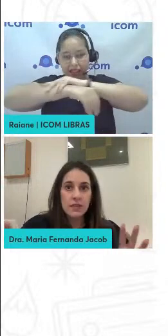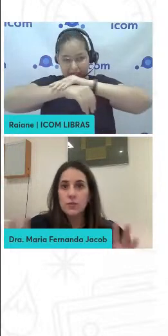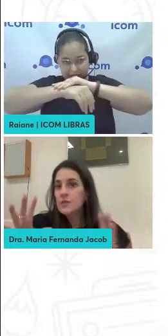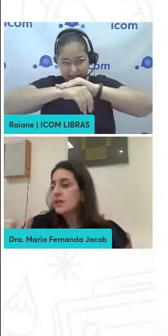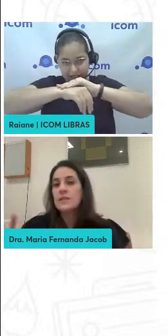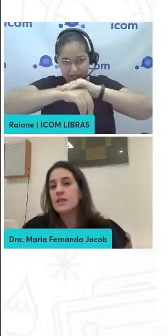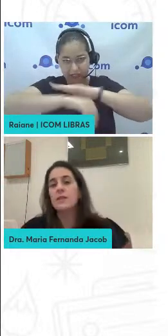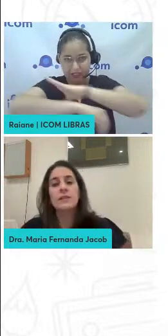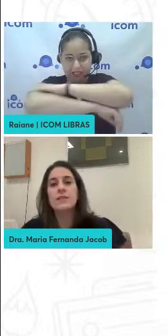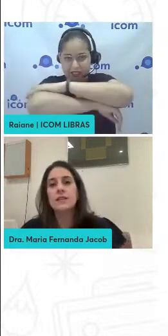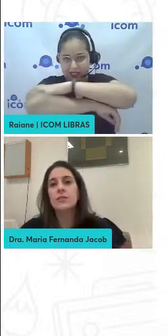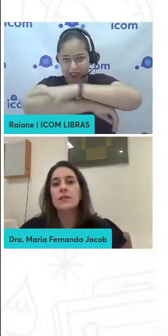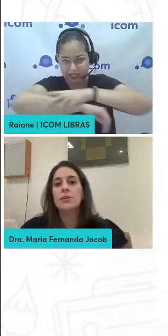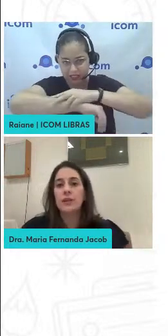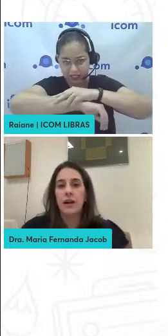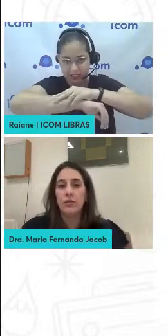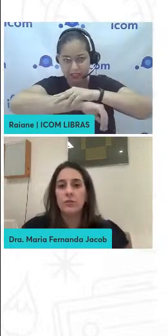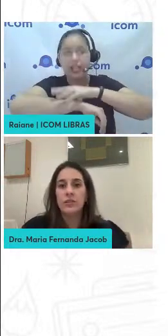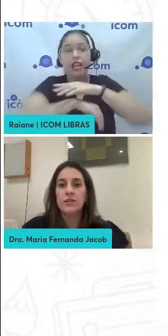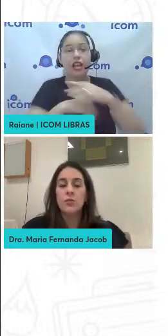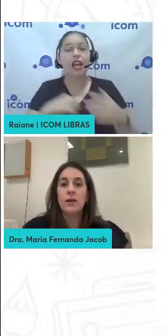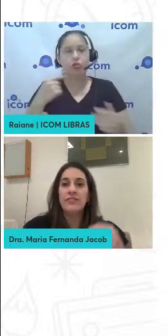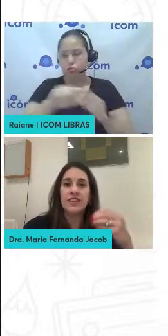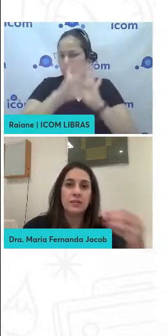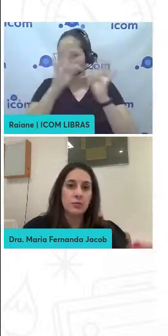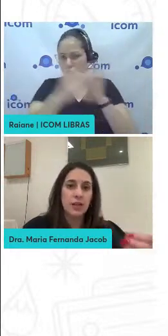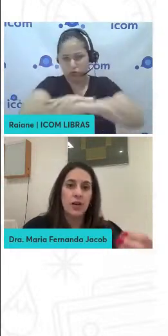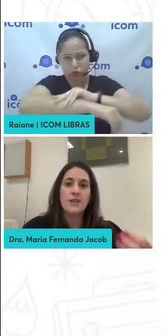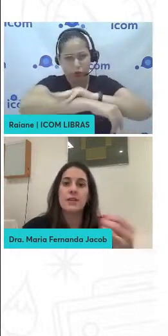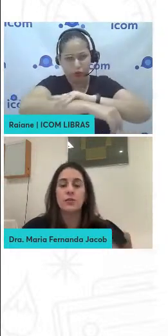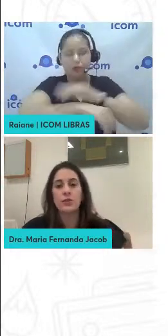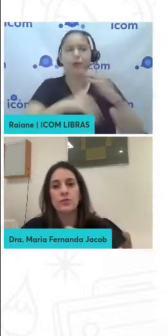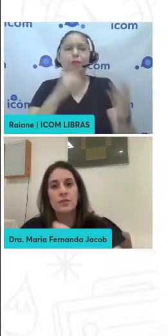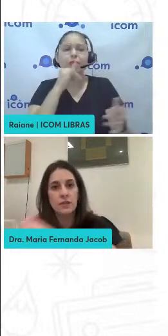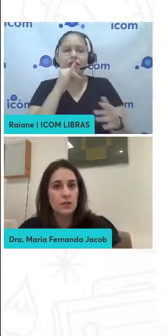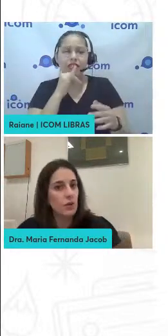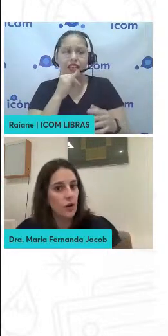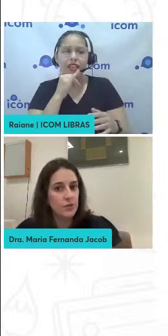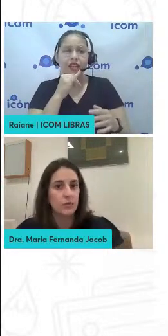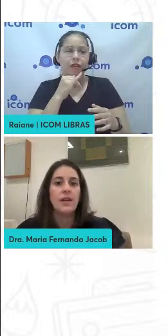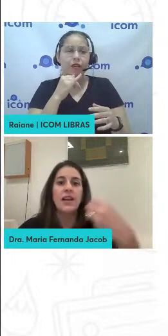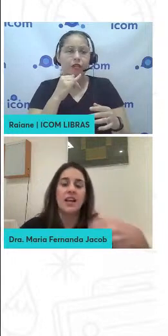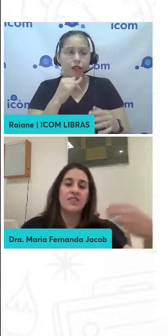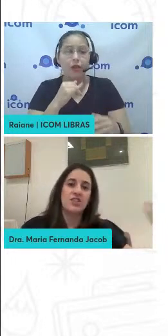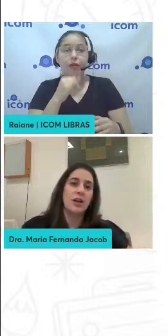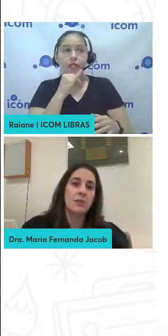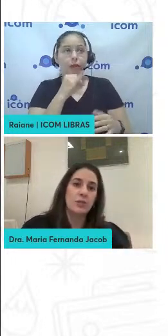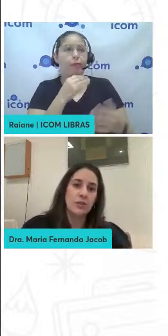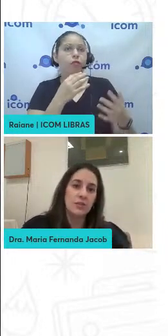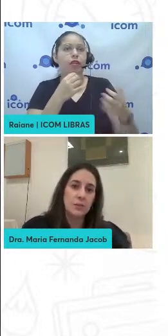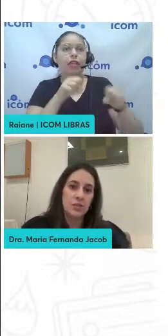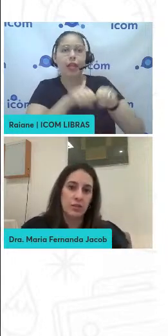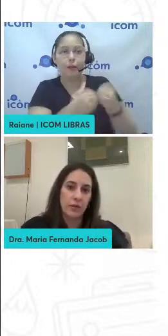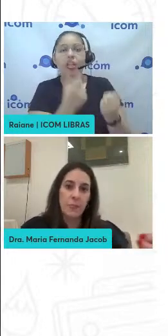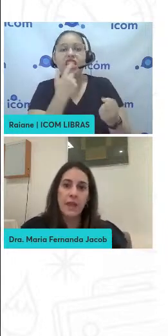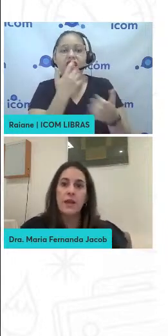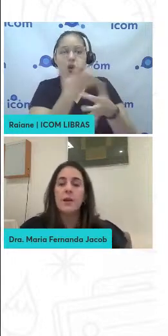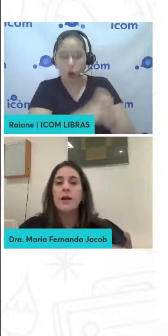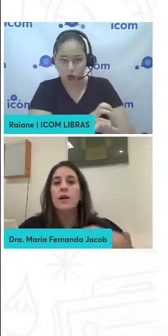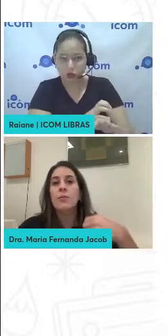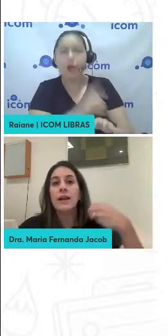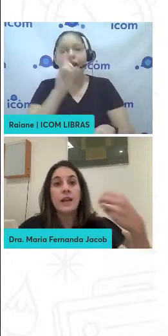Todo tecido sem ser o tecido neural. Então, uma fratura óssea é dor no tecido ósseo. Ela vai gerar uma dor